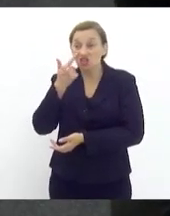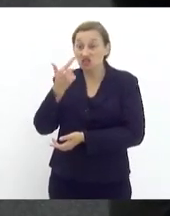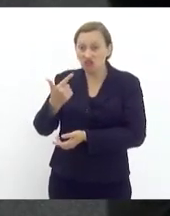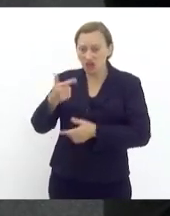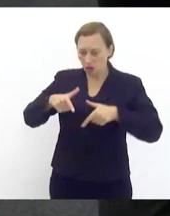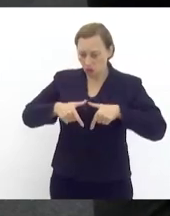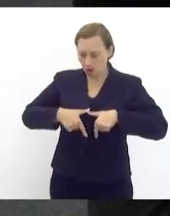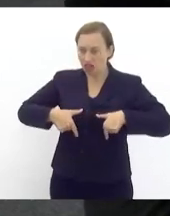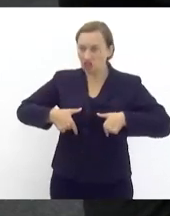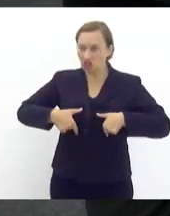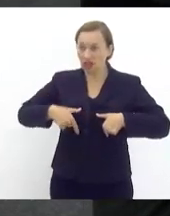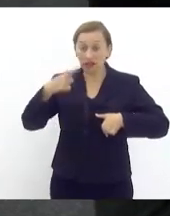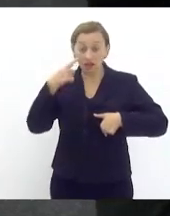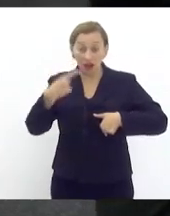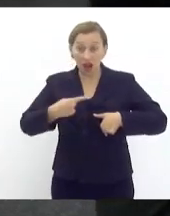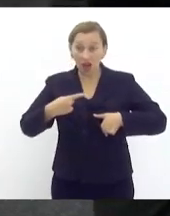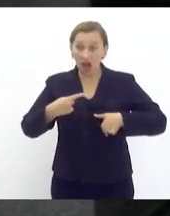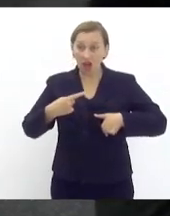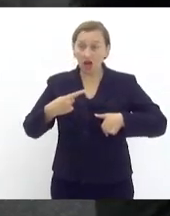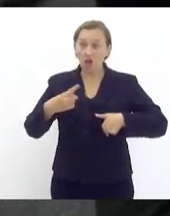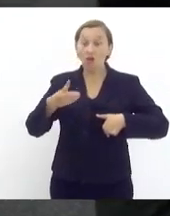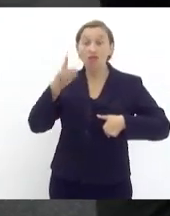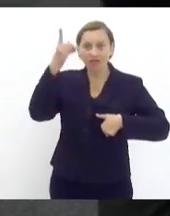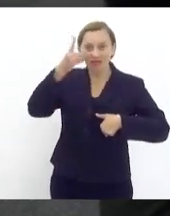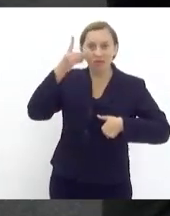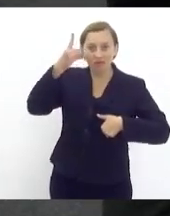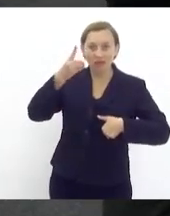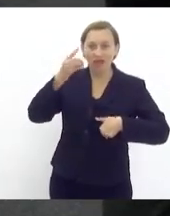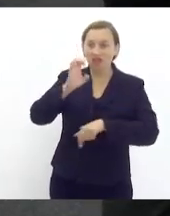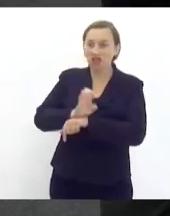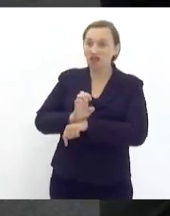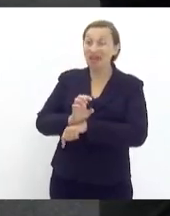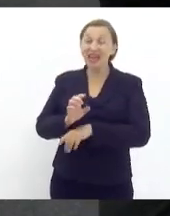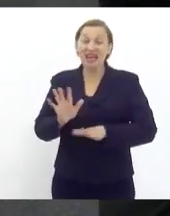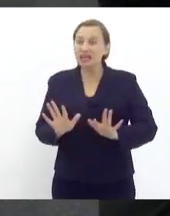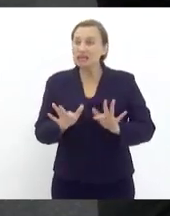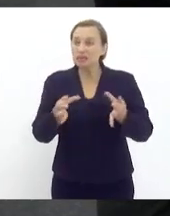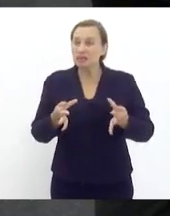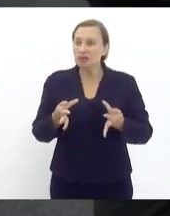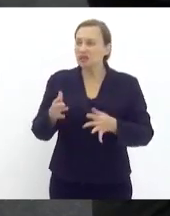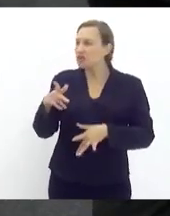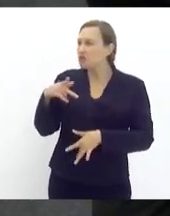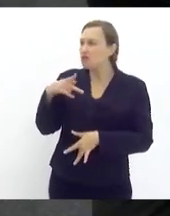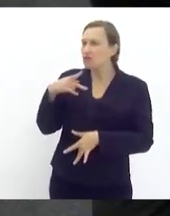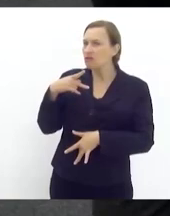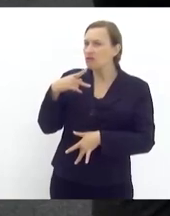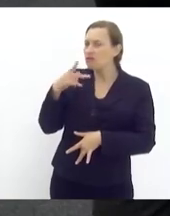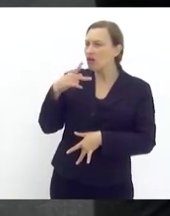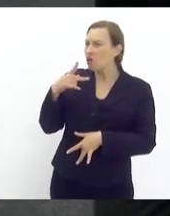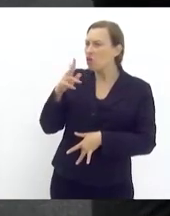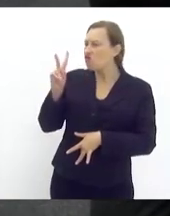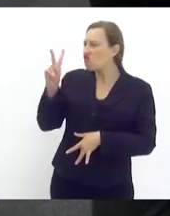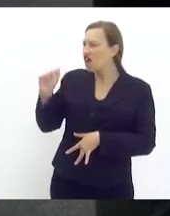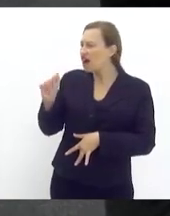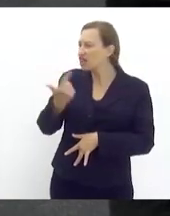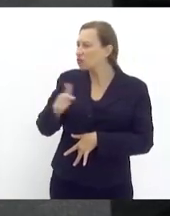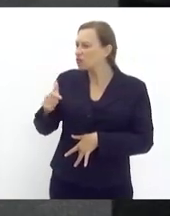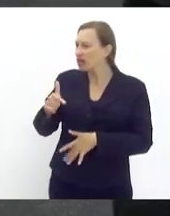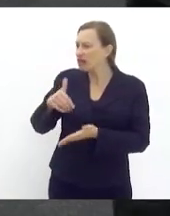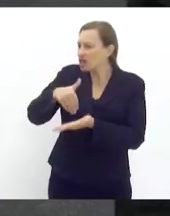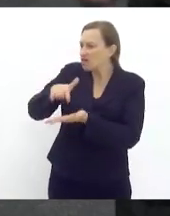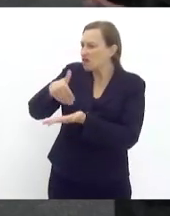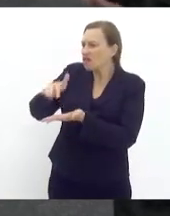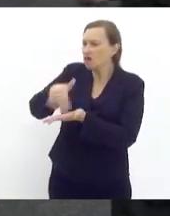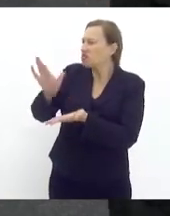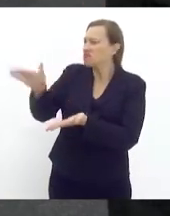crachá que estava lá identificado como autoridade Ele simplesmente isso aqui não não tem mais vaga e depois não